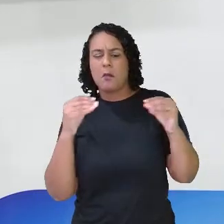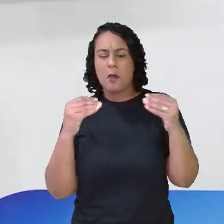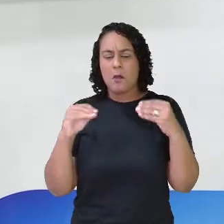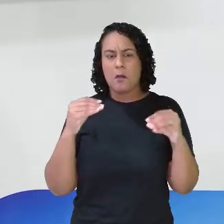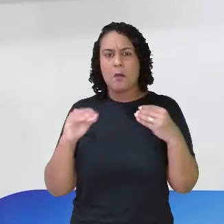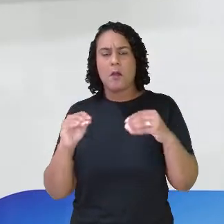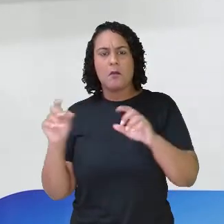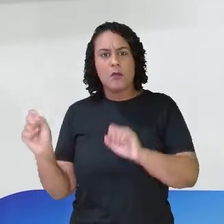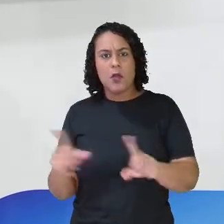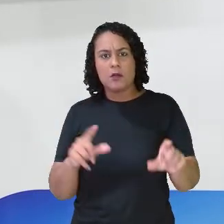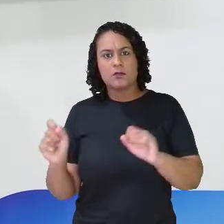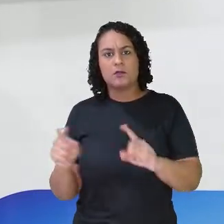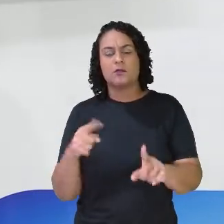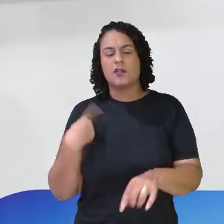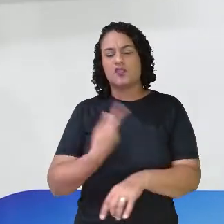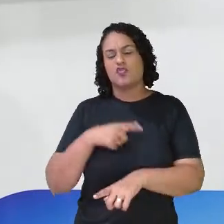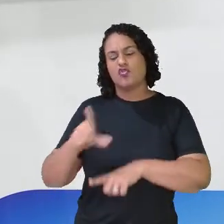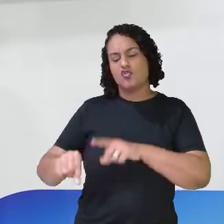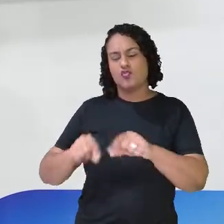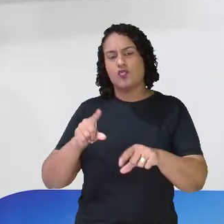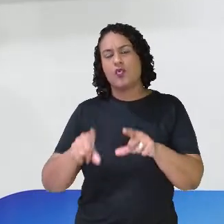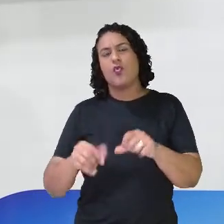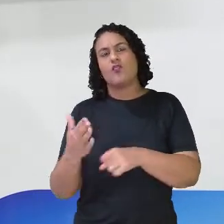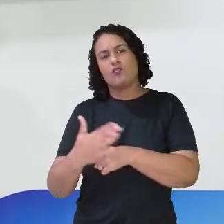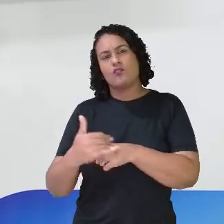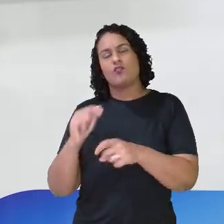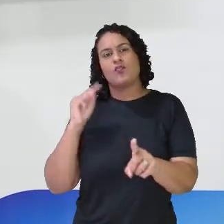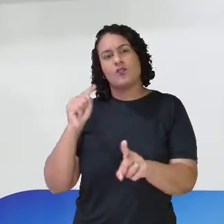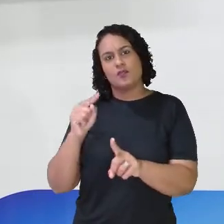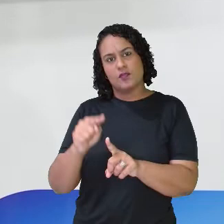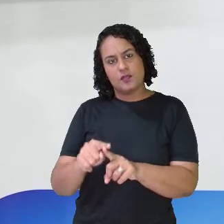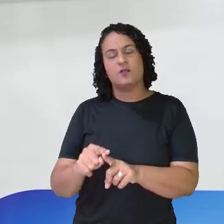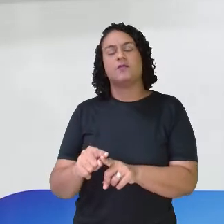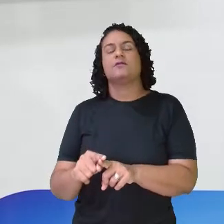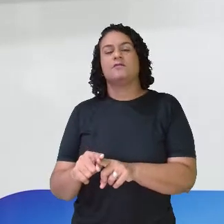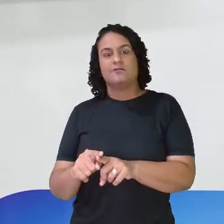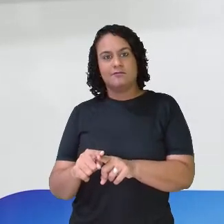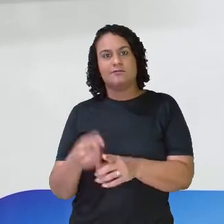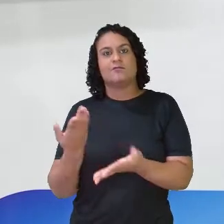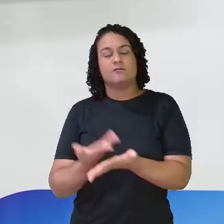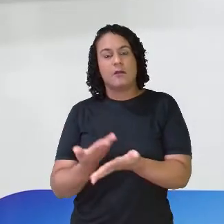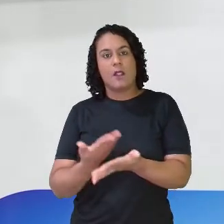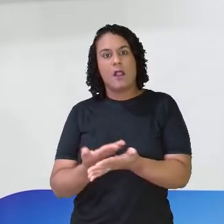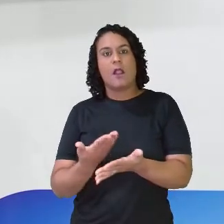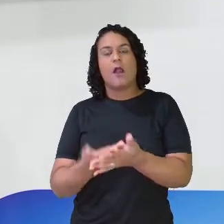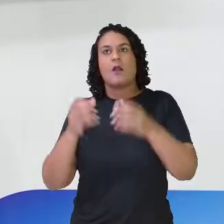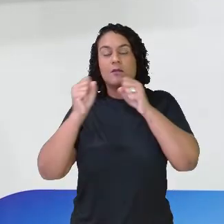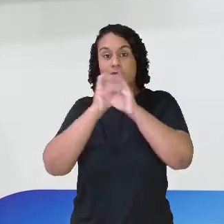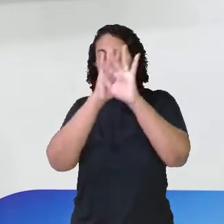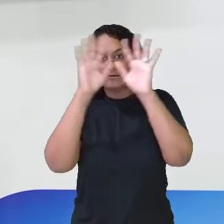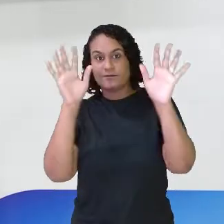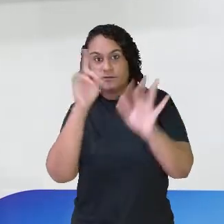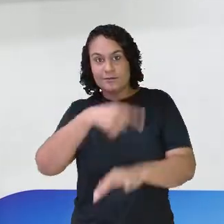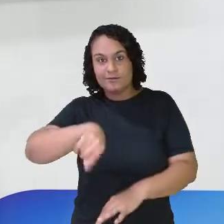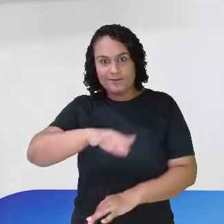muito carinho, com a intenção de deixar a aula mais clara e mais objetiva para você, tá?